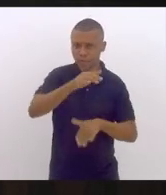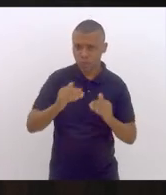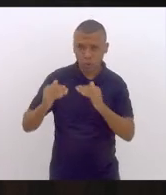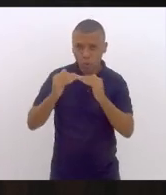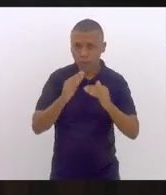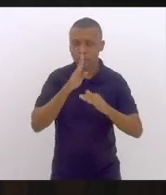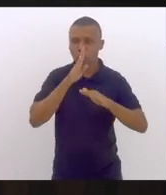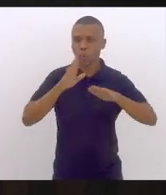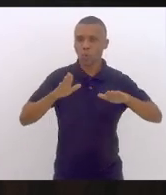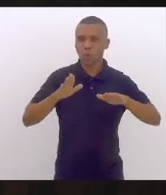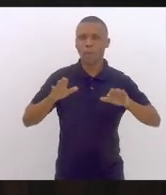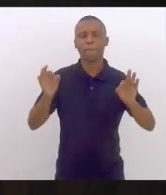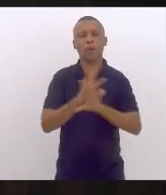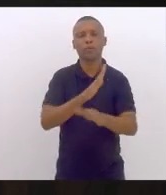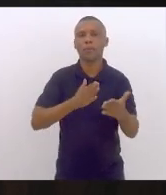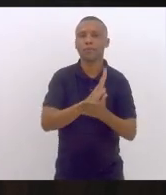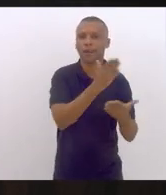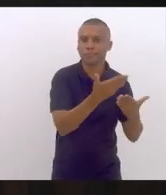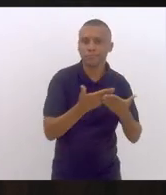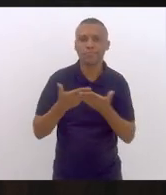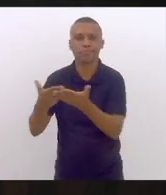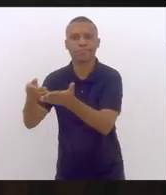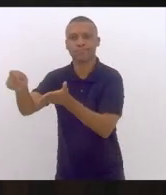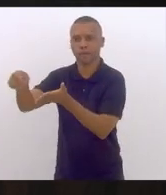aprovado vai autógrafo